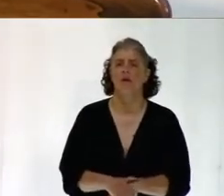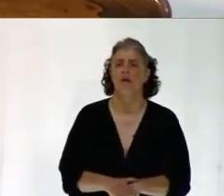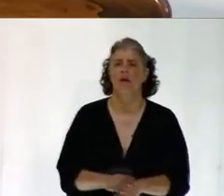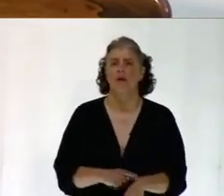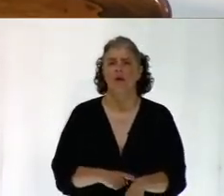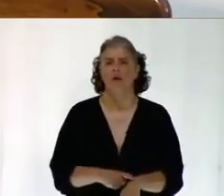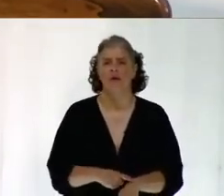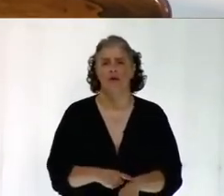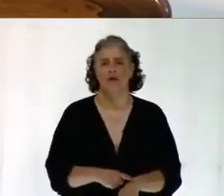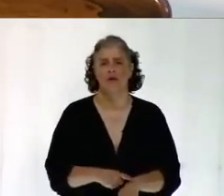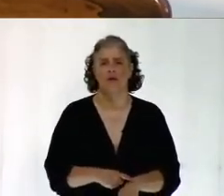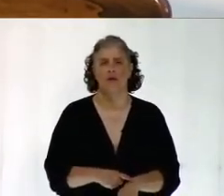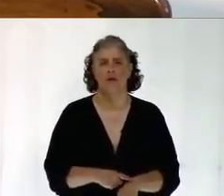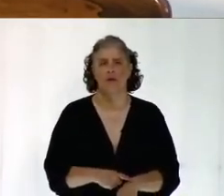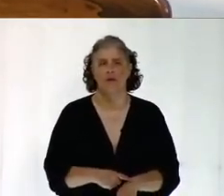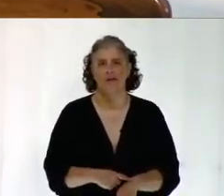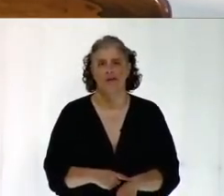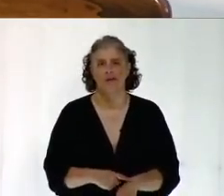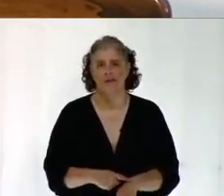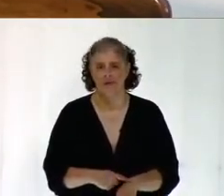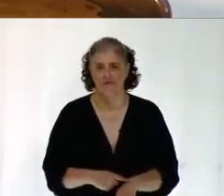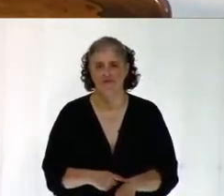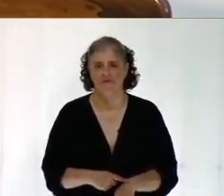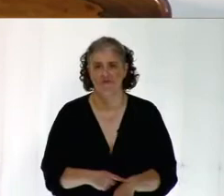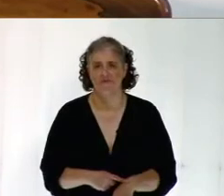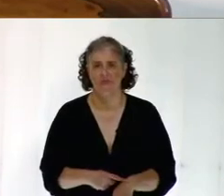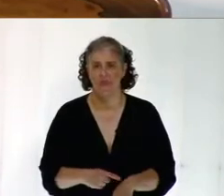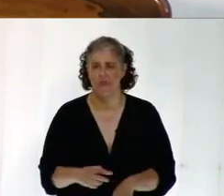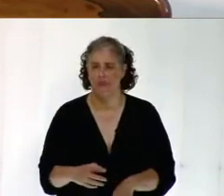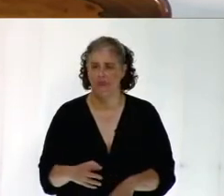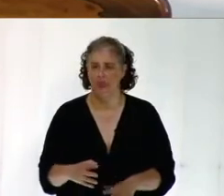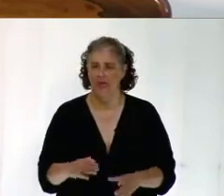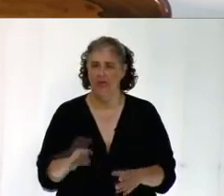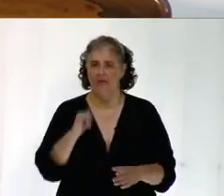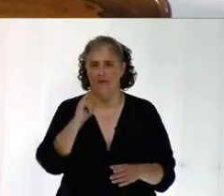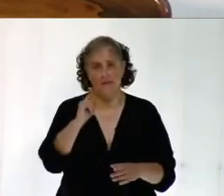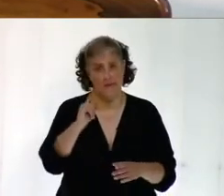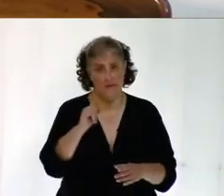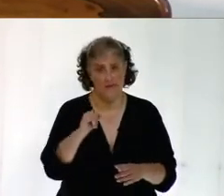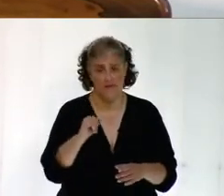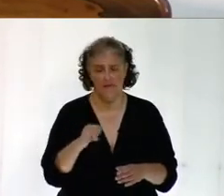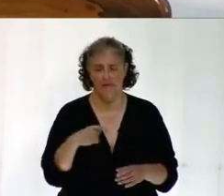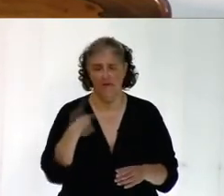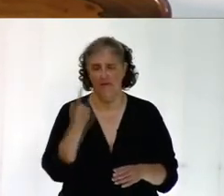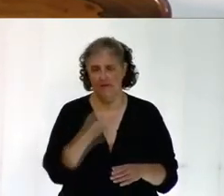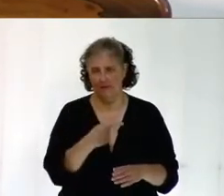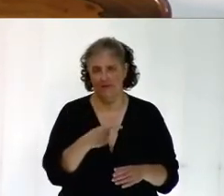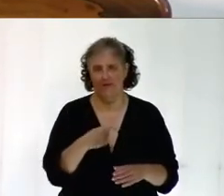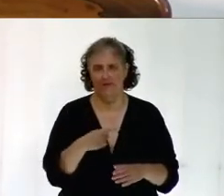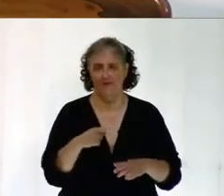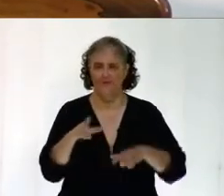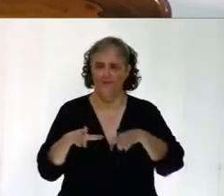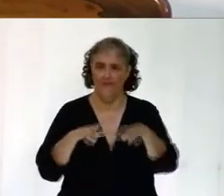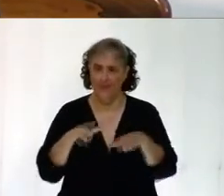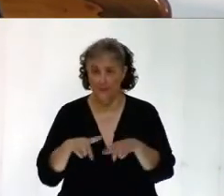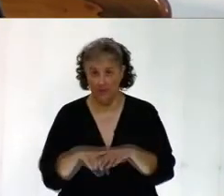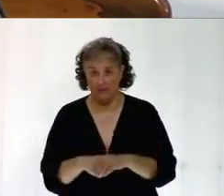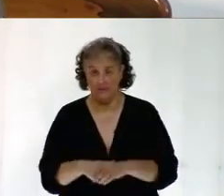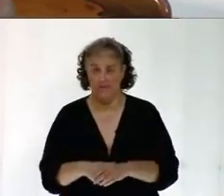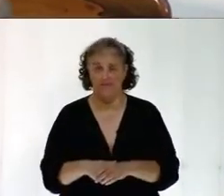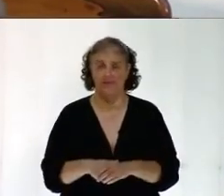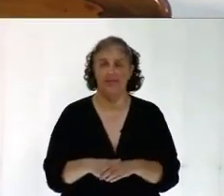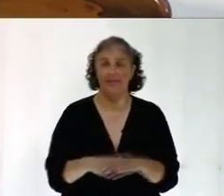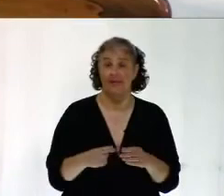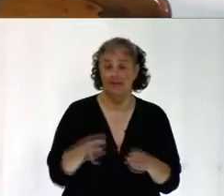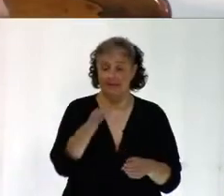que faço com a mesma paixão com a mesma entrega a mesma doação será que eu teria vivido a minha vida